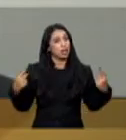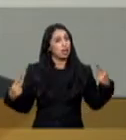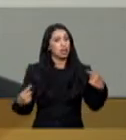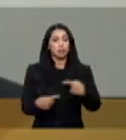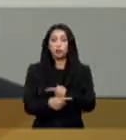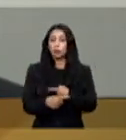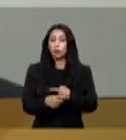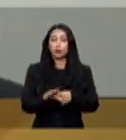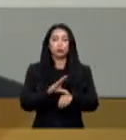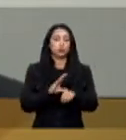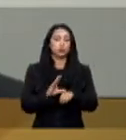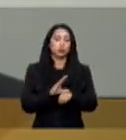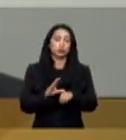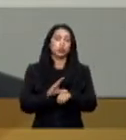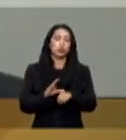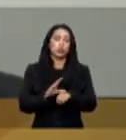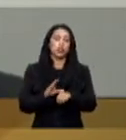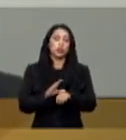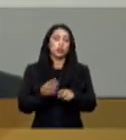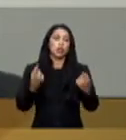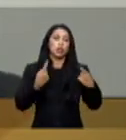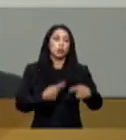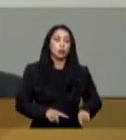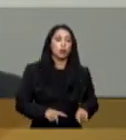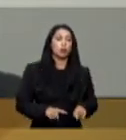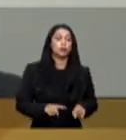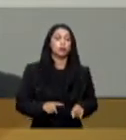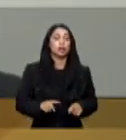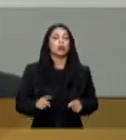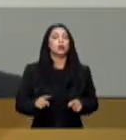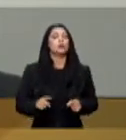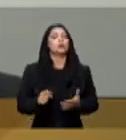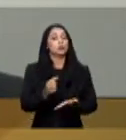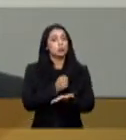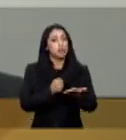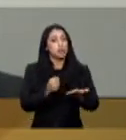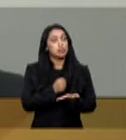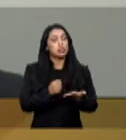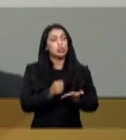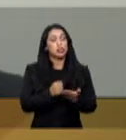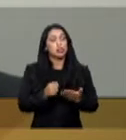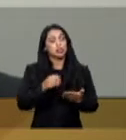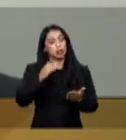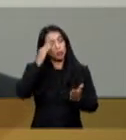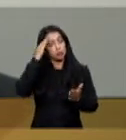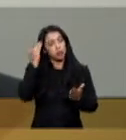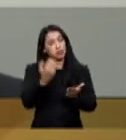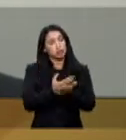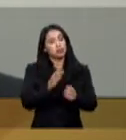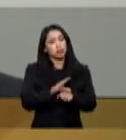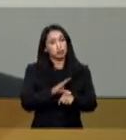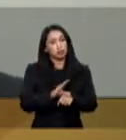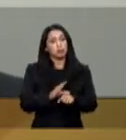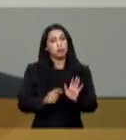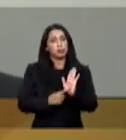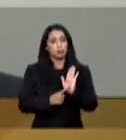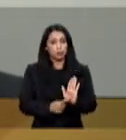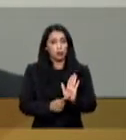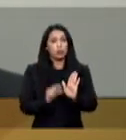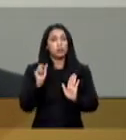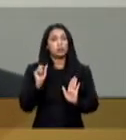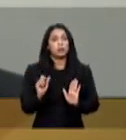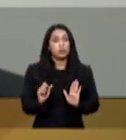a inconstitucionalidade por lesão aos valores e princípios constitucionais é patente, dada a extensão da